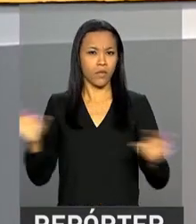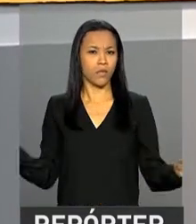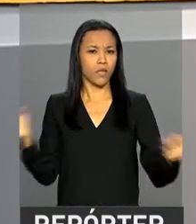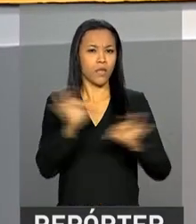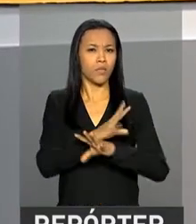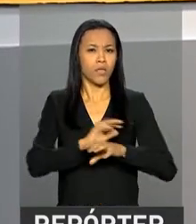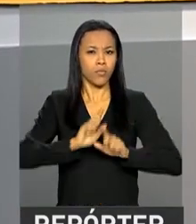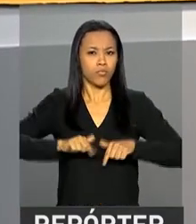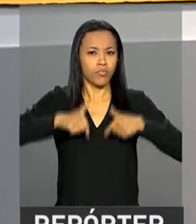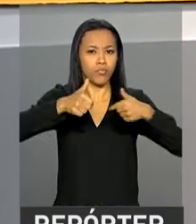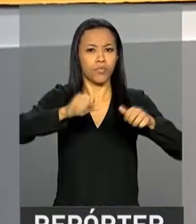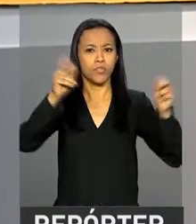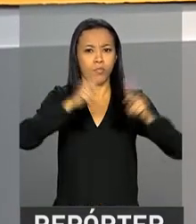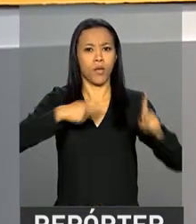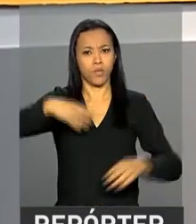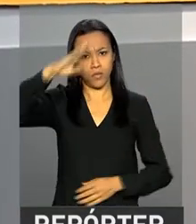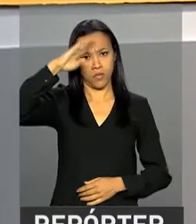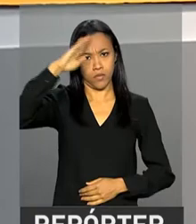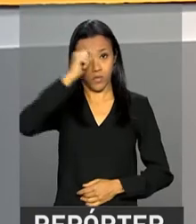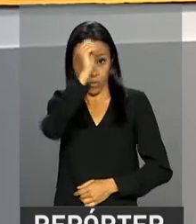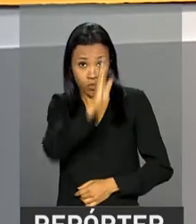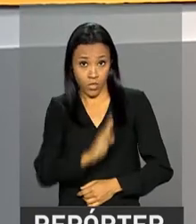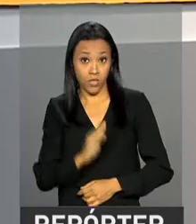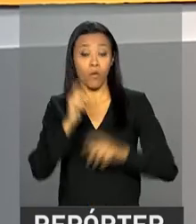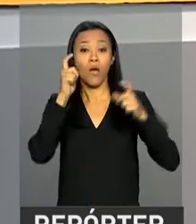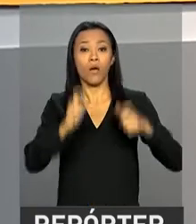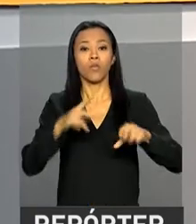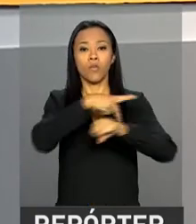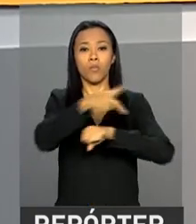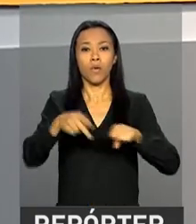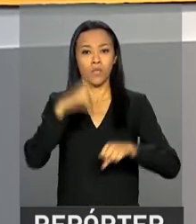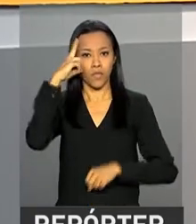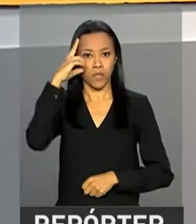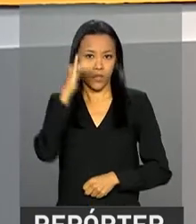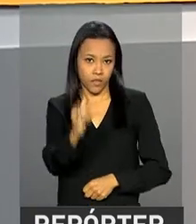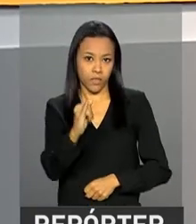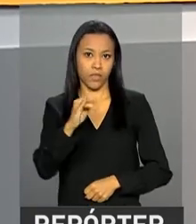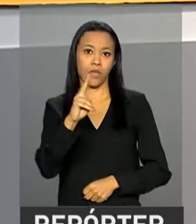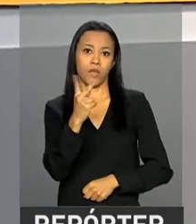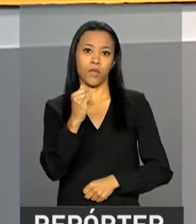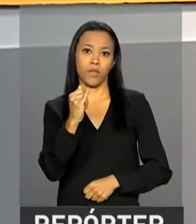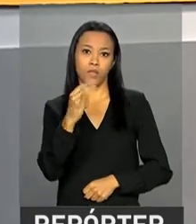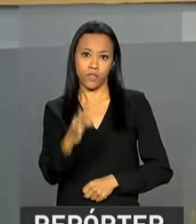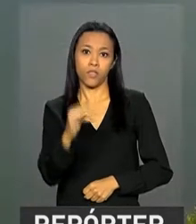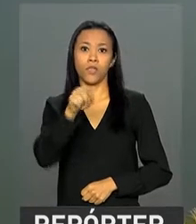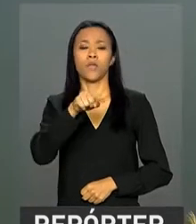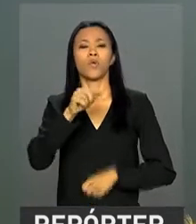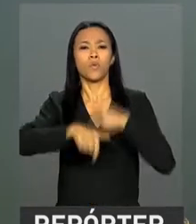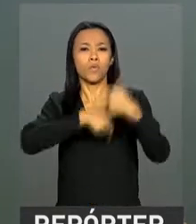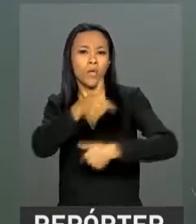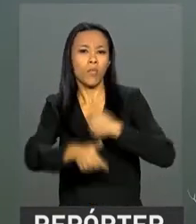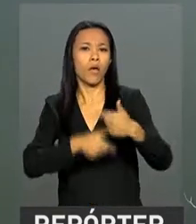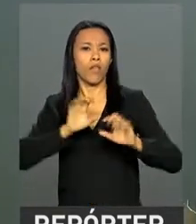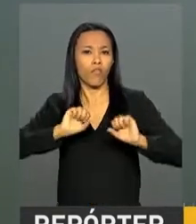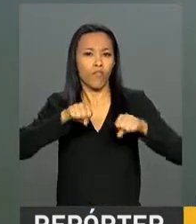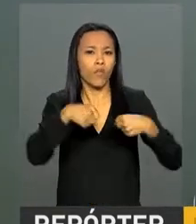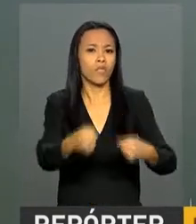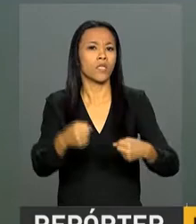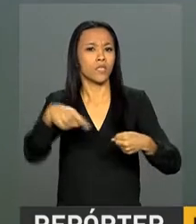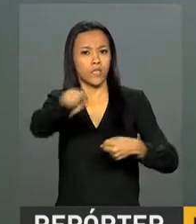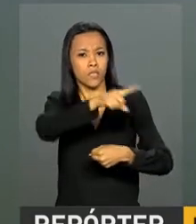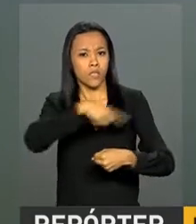de paz chefiada pelo Brasil no Haiti. A missão das Nações Unidas teve o objetivo de garantir a paz e fortalecer